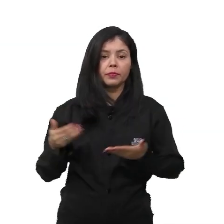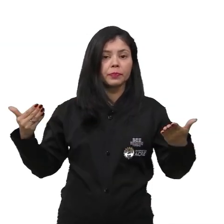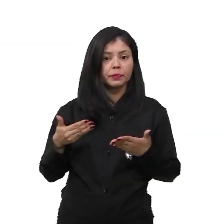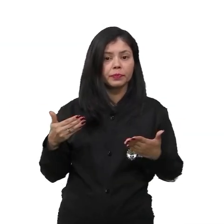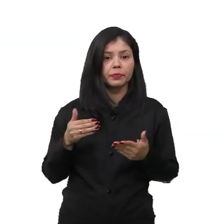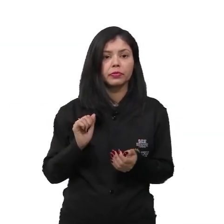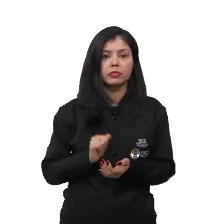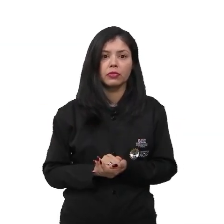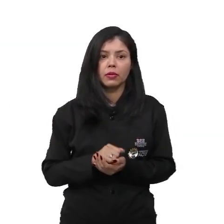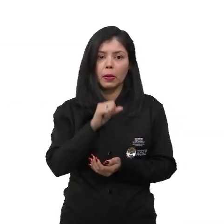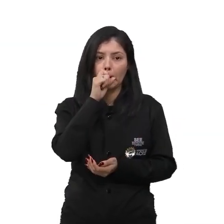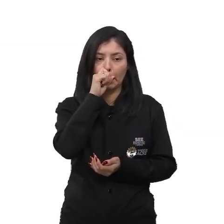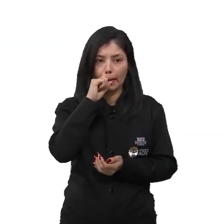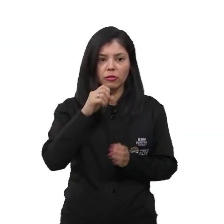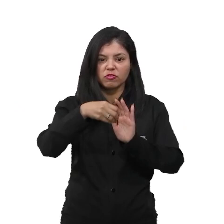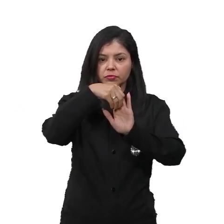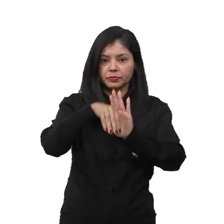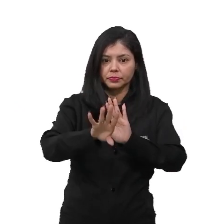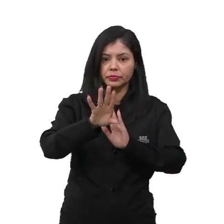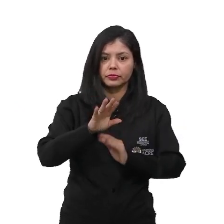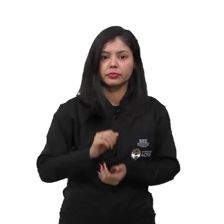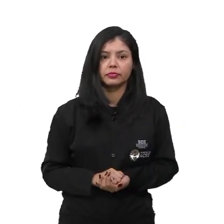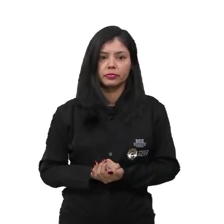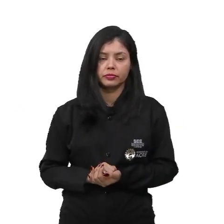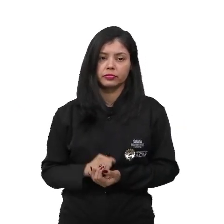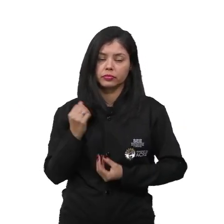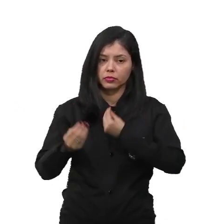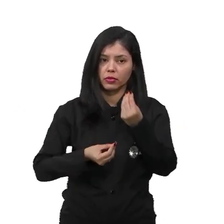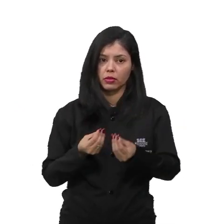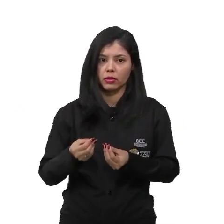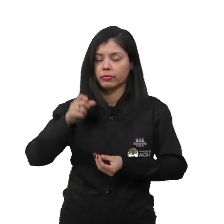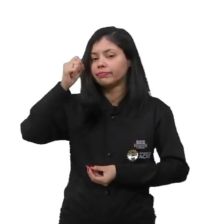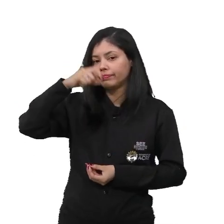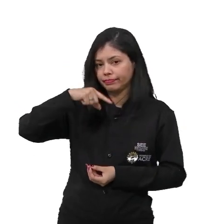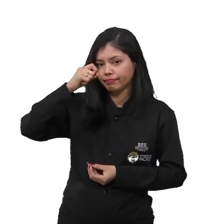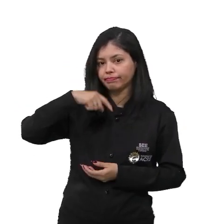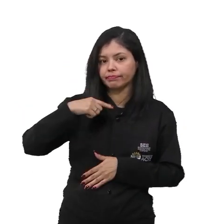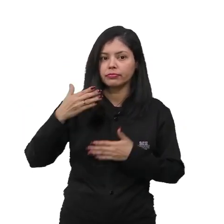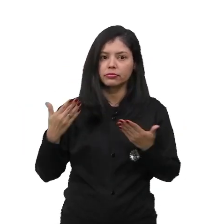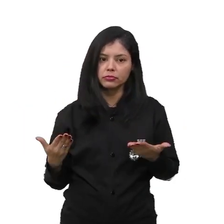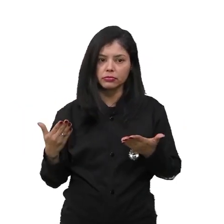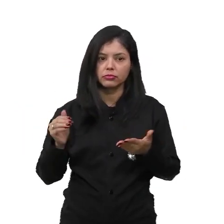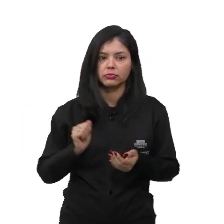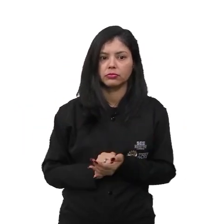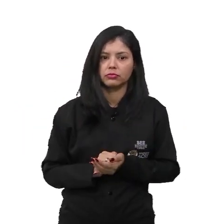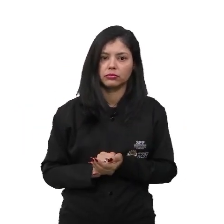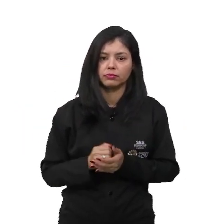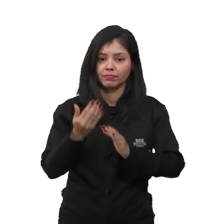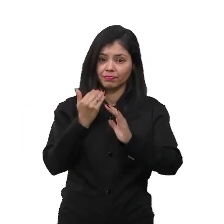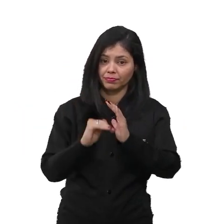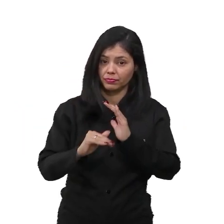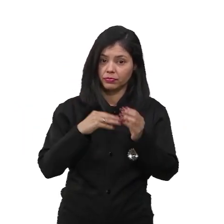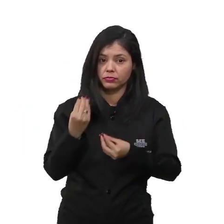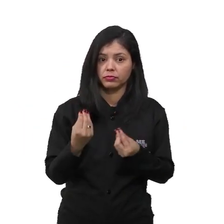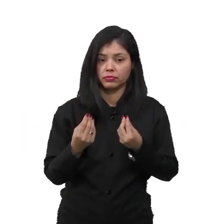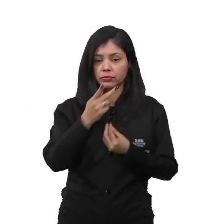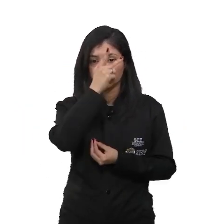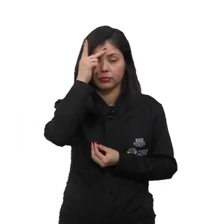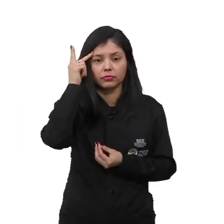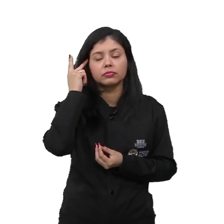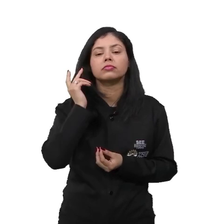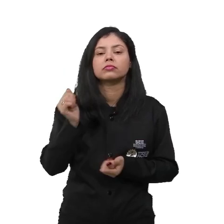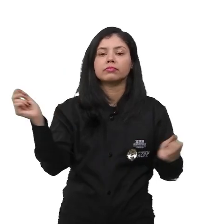Agora, em relação aos tipos de transmissão, né? Então, a questão da gripe e dos resfriados, né, elas são transmitidas ali